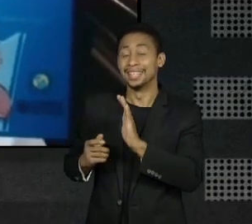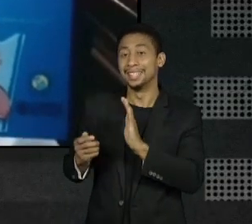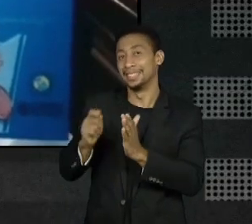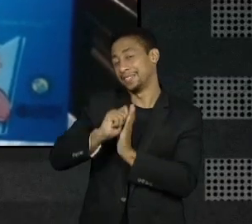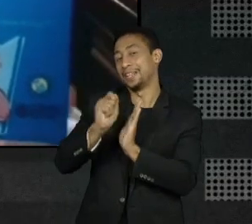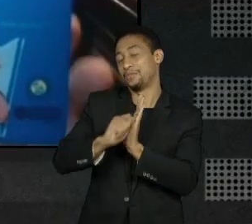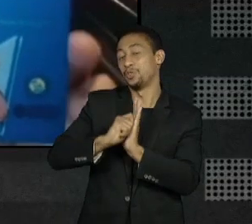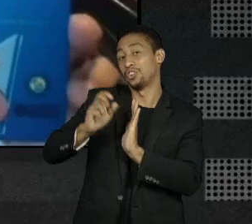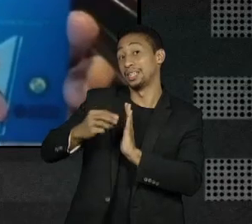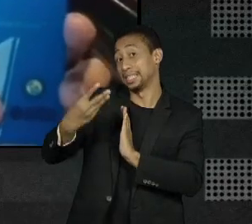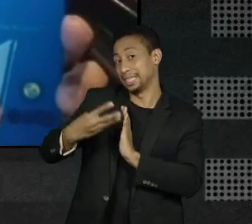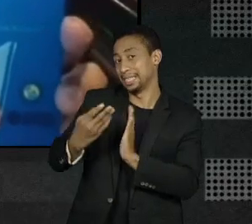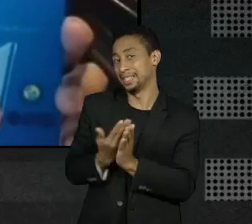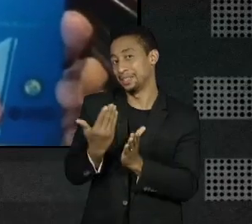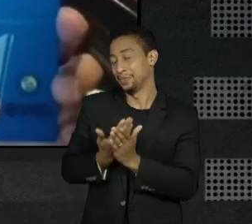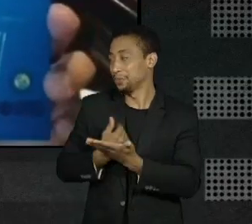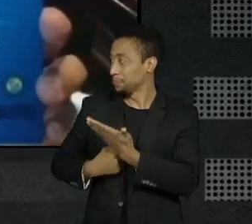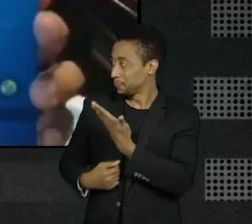Terceiro.